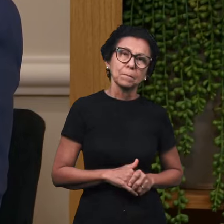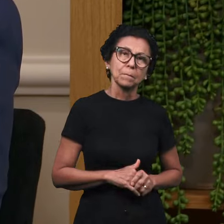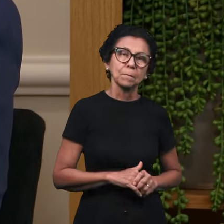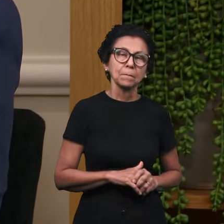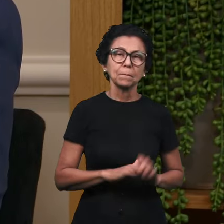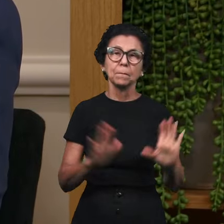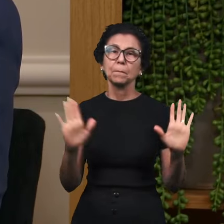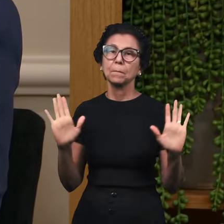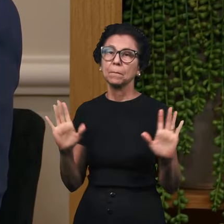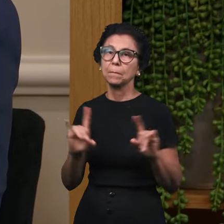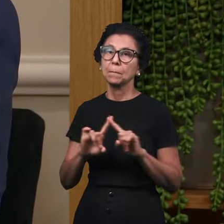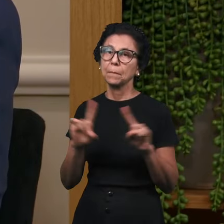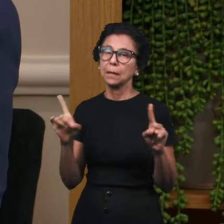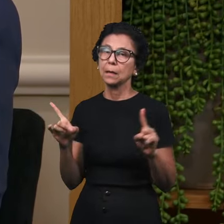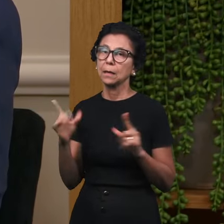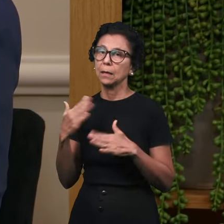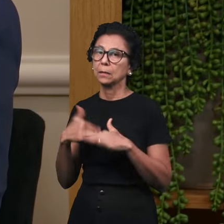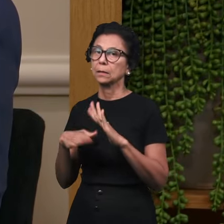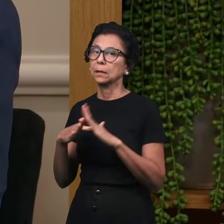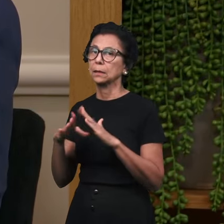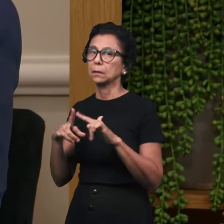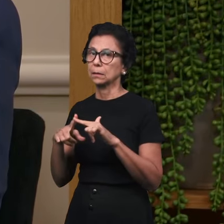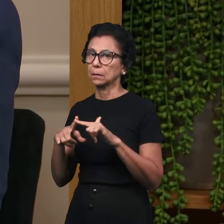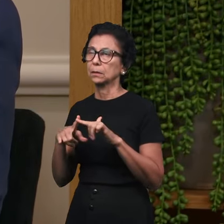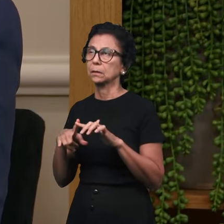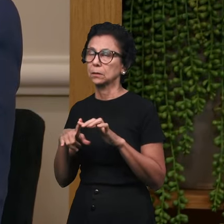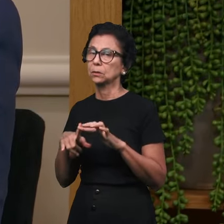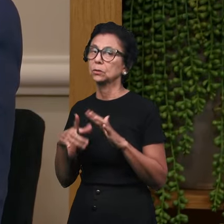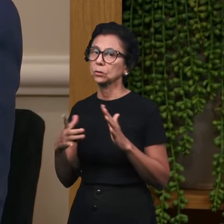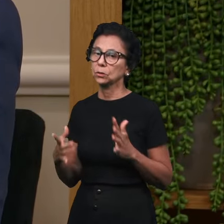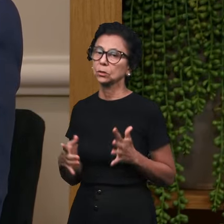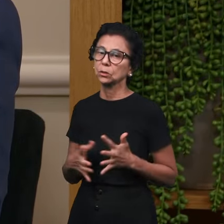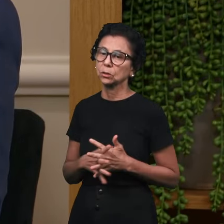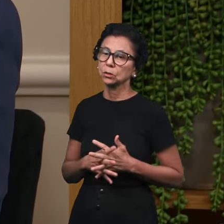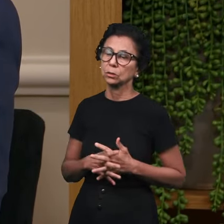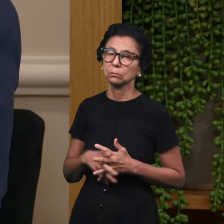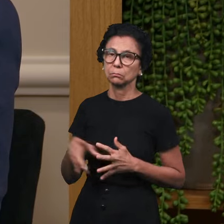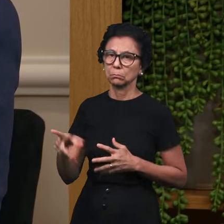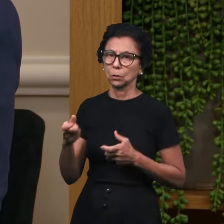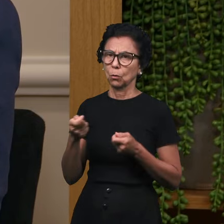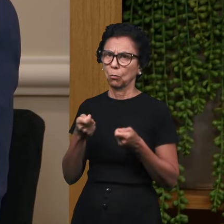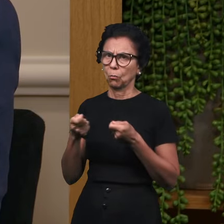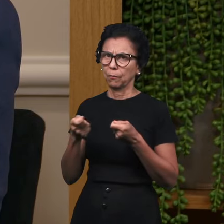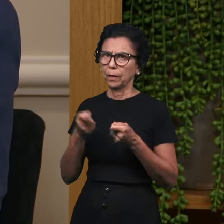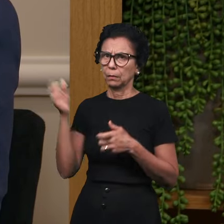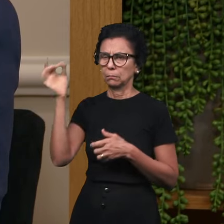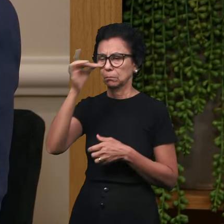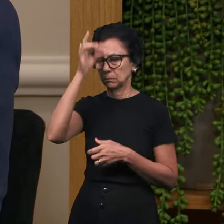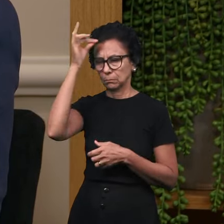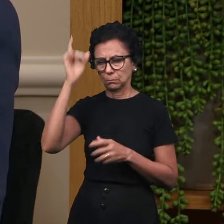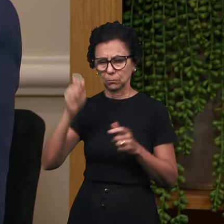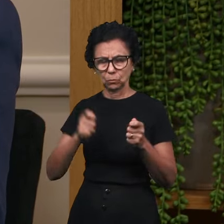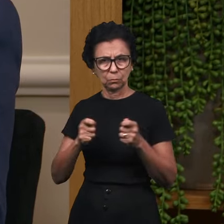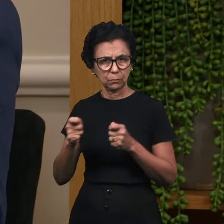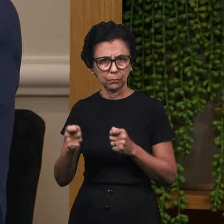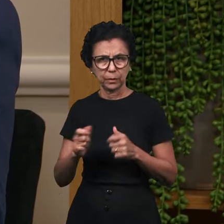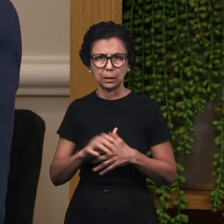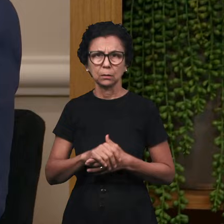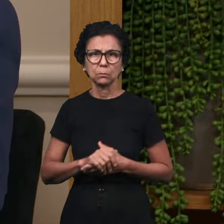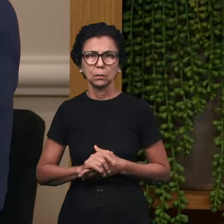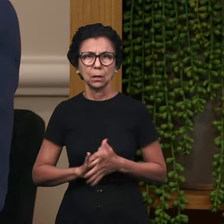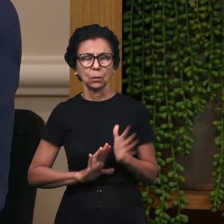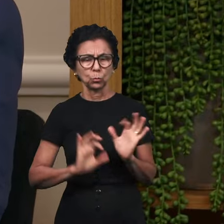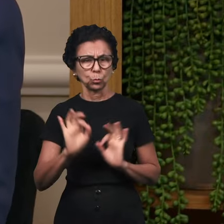seja, no meio da igreja do Senhor, onde existe também ali um governo do Espírito Santo, ou existe